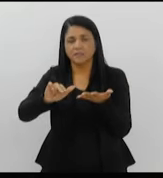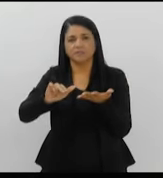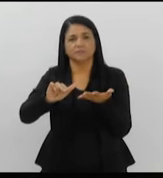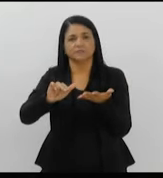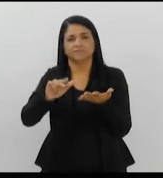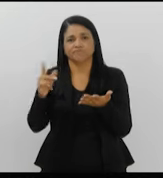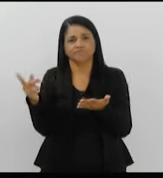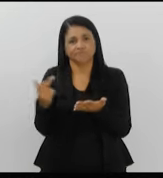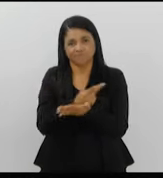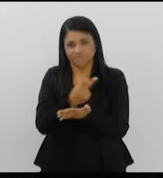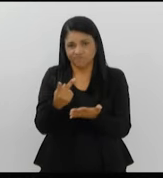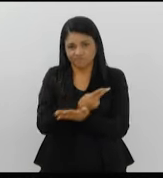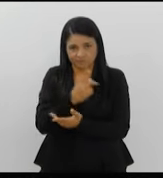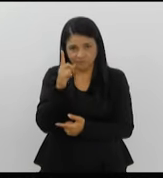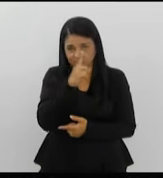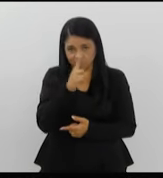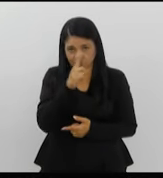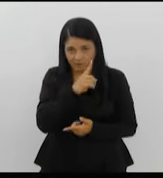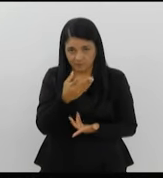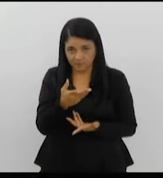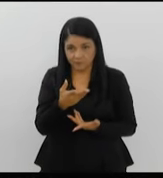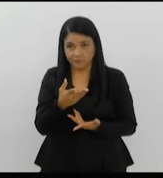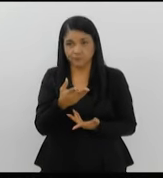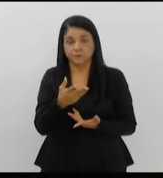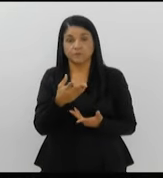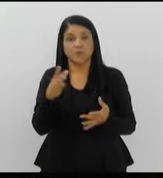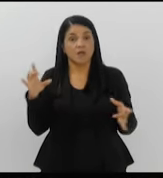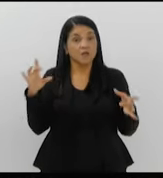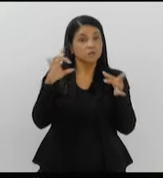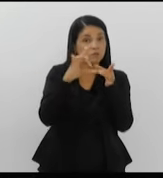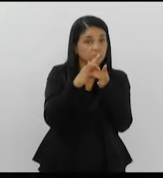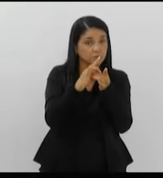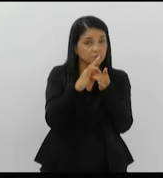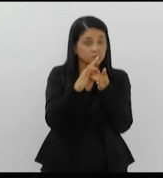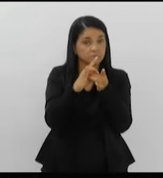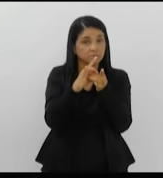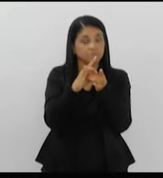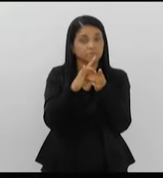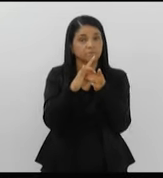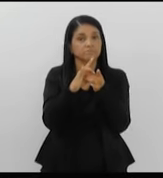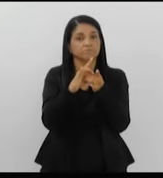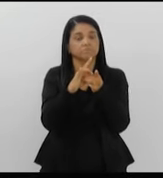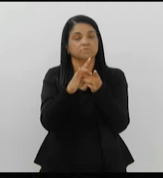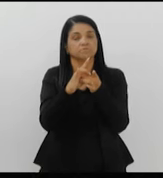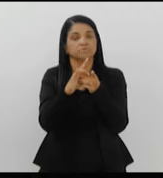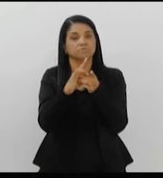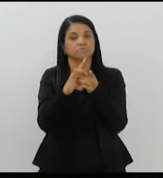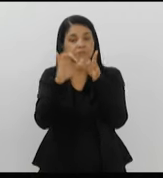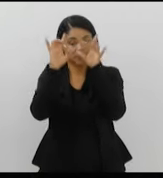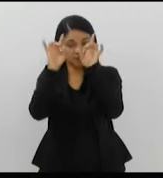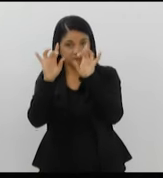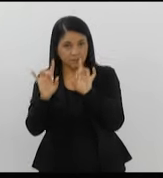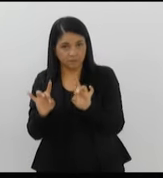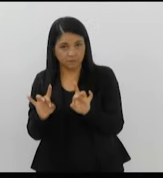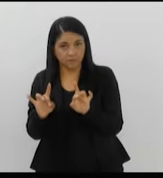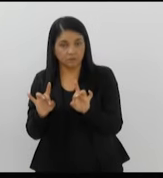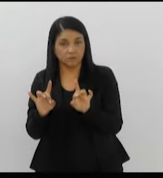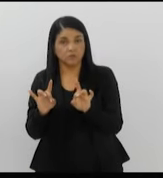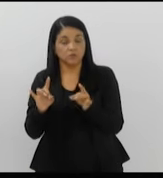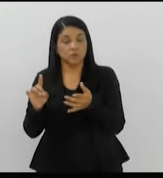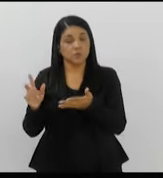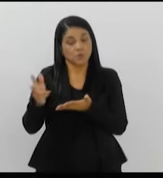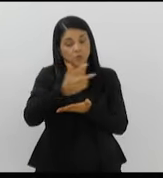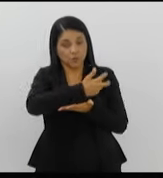irregularidades. Isto associado à questão específica do procedimento de cassação